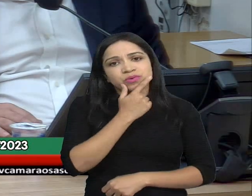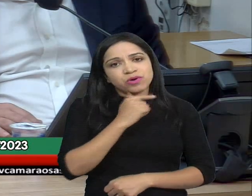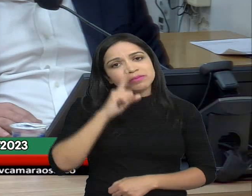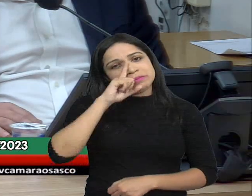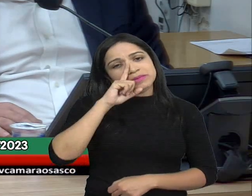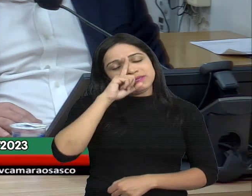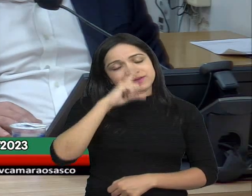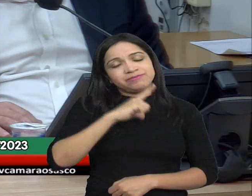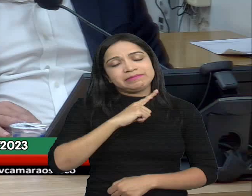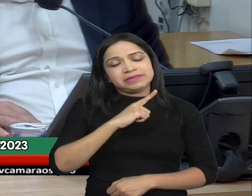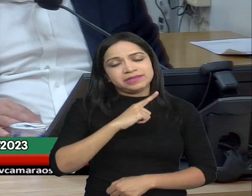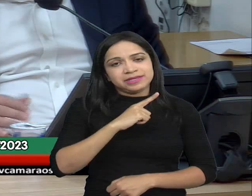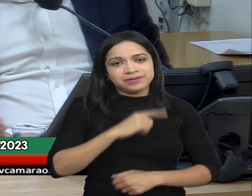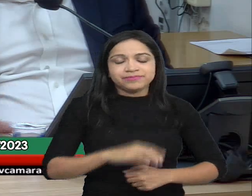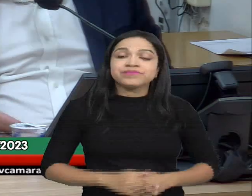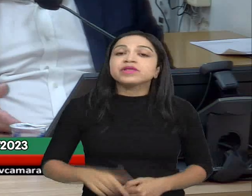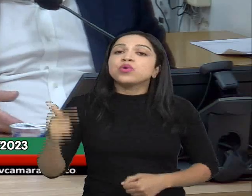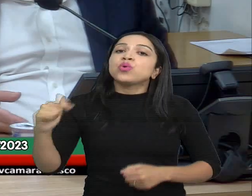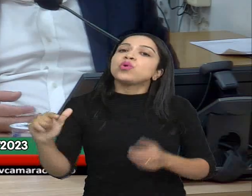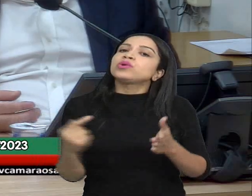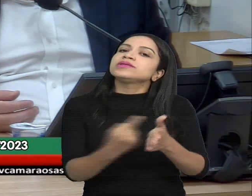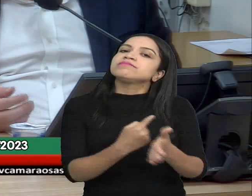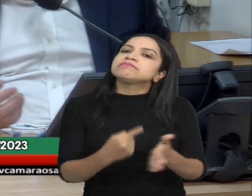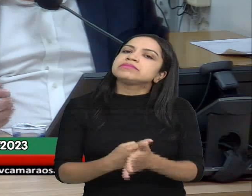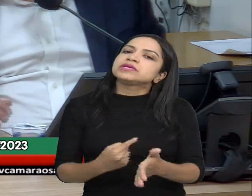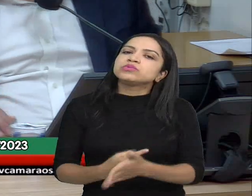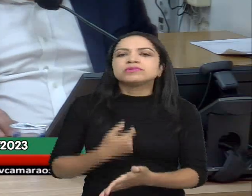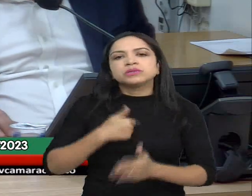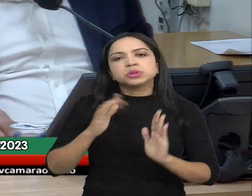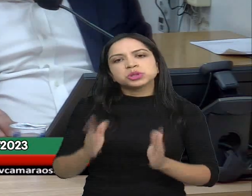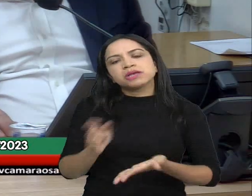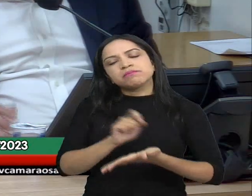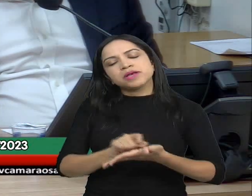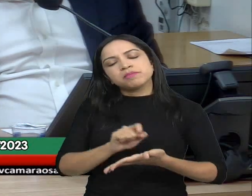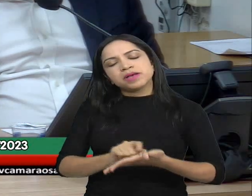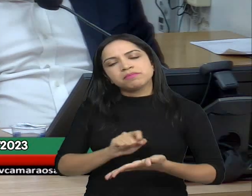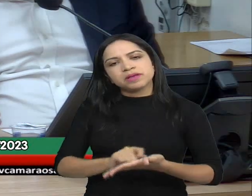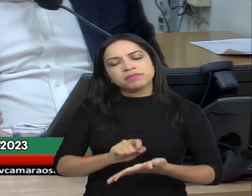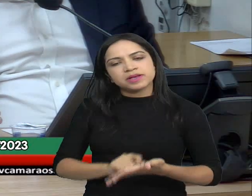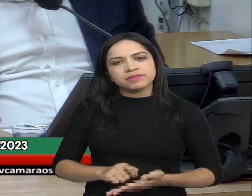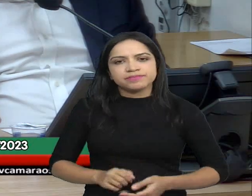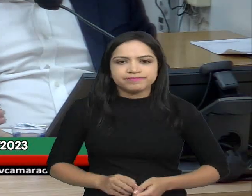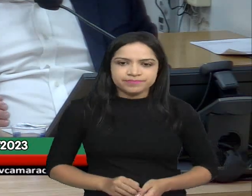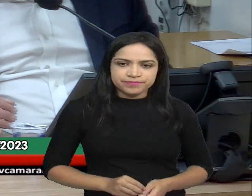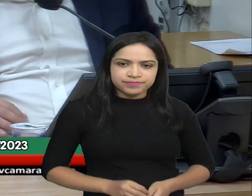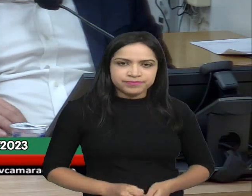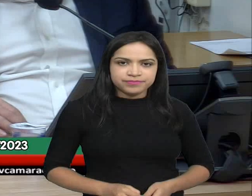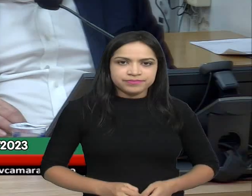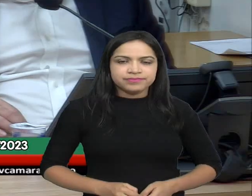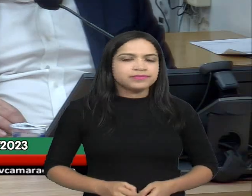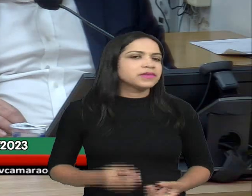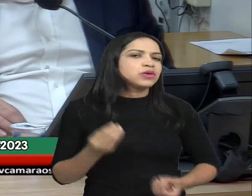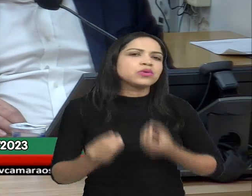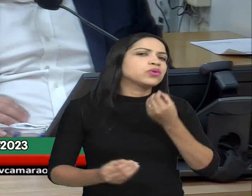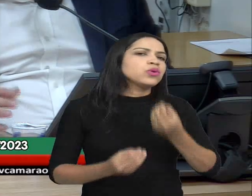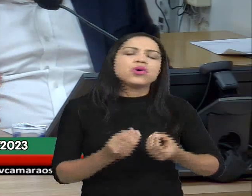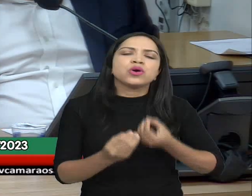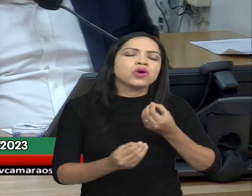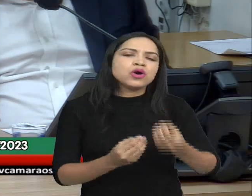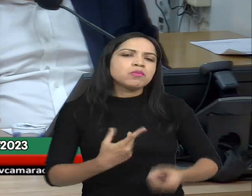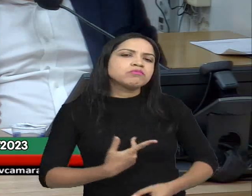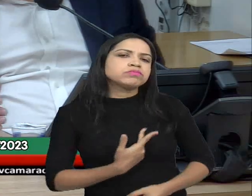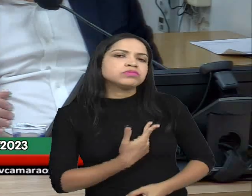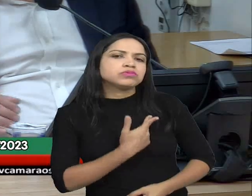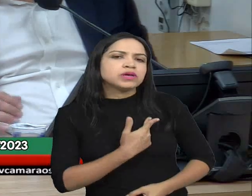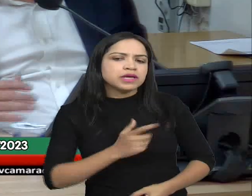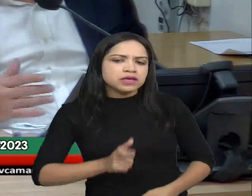E tem algumas outras perguntas aqui, posso dar? Pode. Pode. Como é realizado o cateterismo cardíaco? Dessa forma